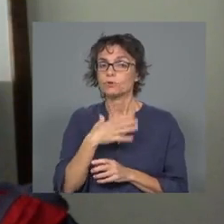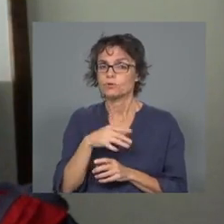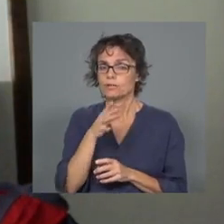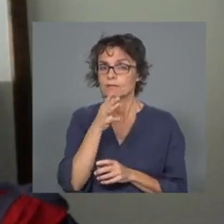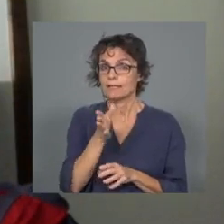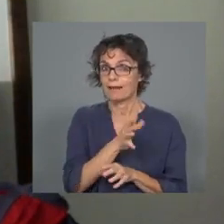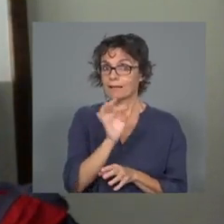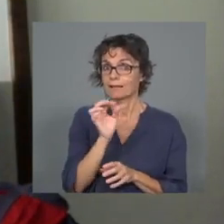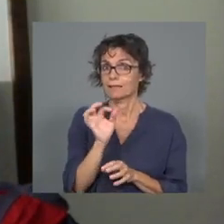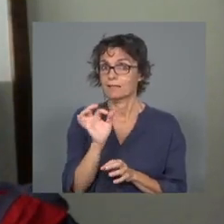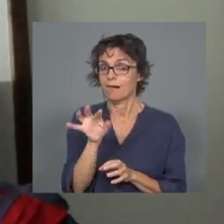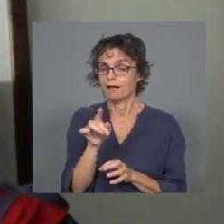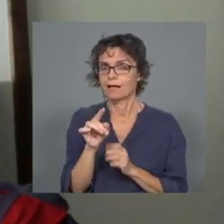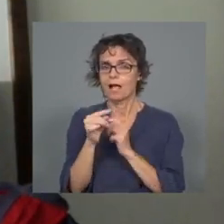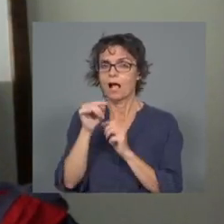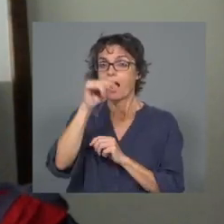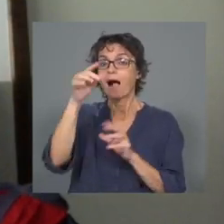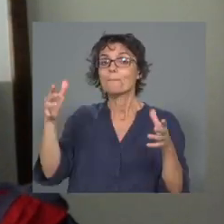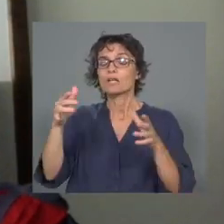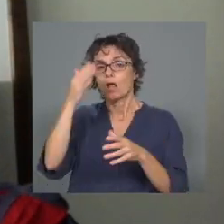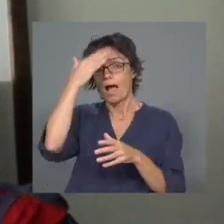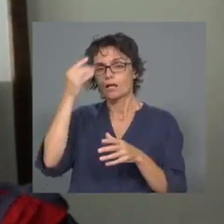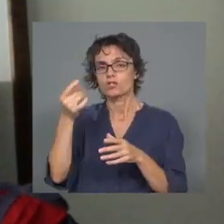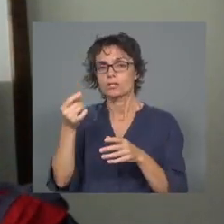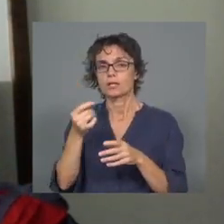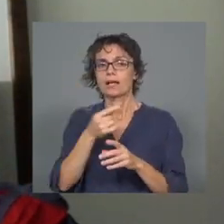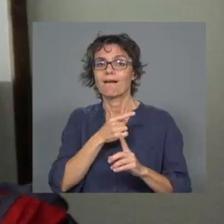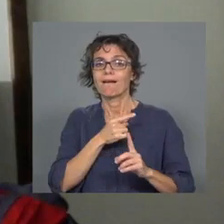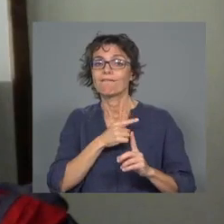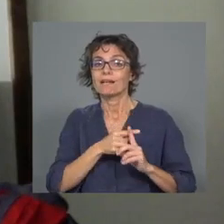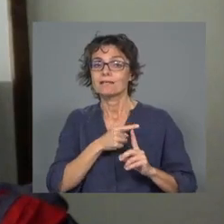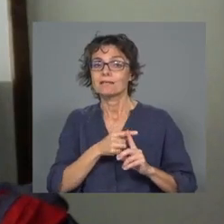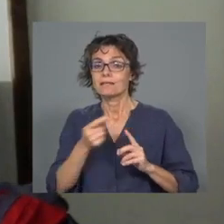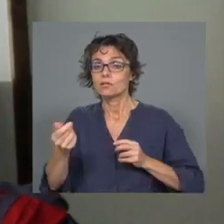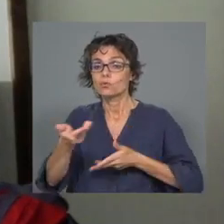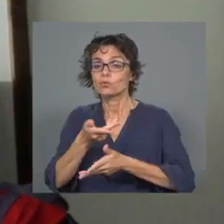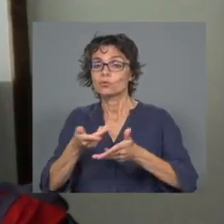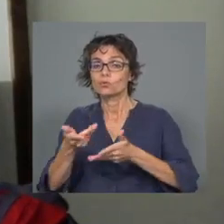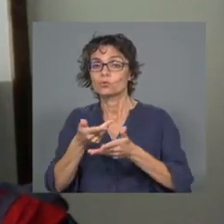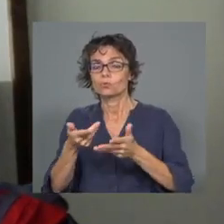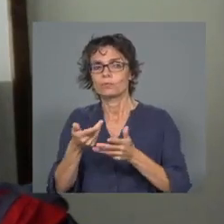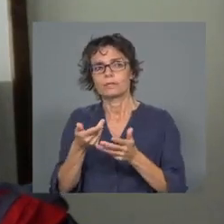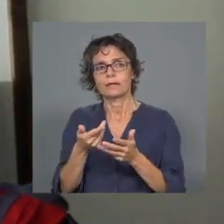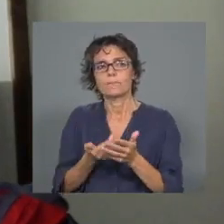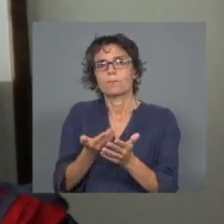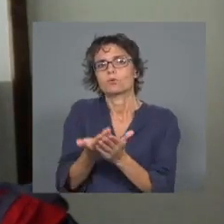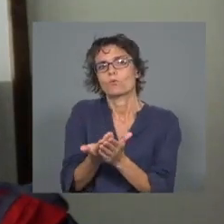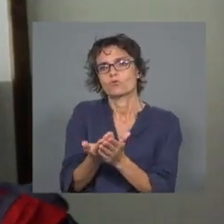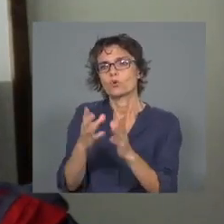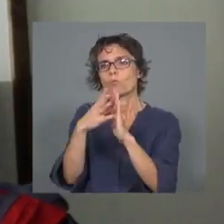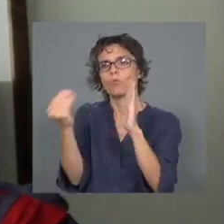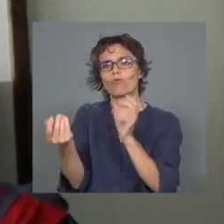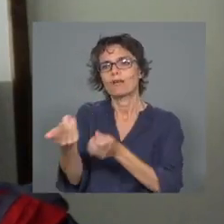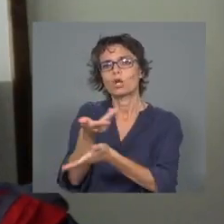ideias. Muita gente pensa que a economia de Francisco, por um lado, vem propor uma receita, ou vem propor um modelo económico,